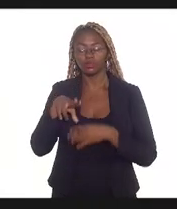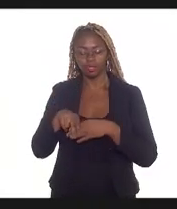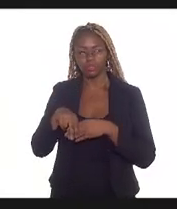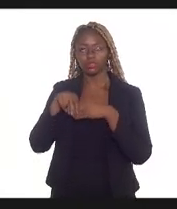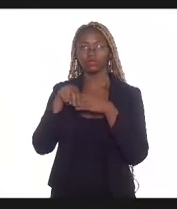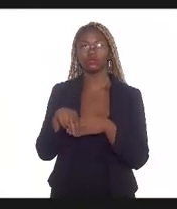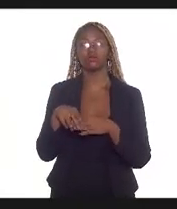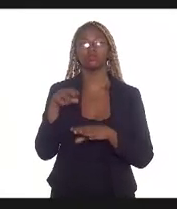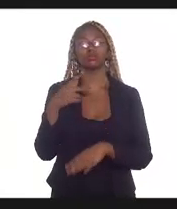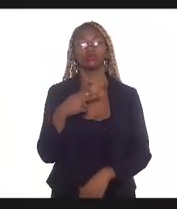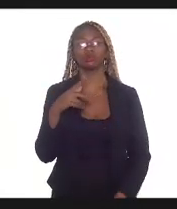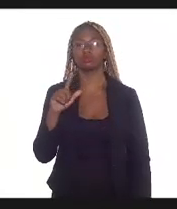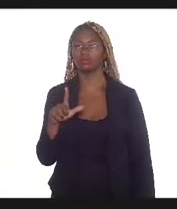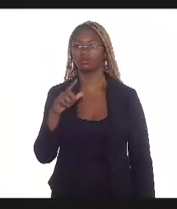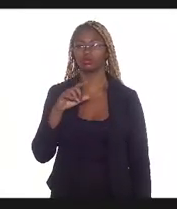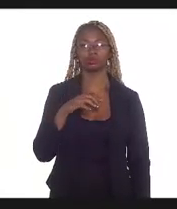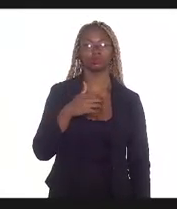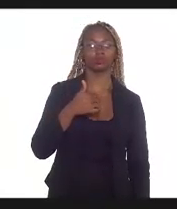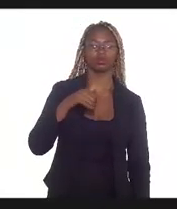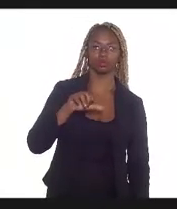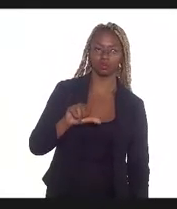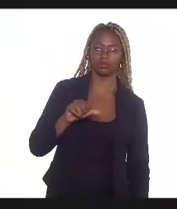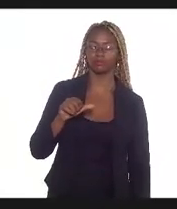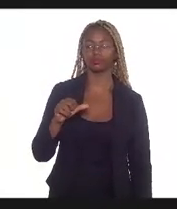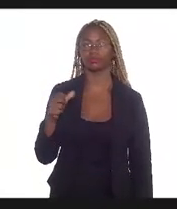lei 29-19, deputado Max, quer discutir?